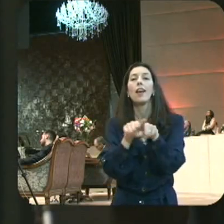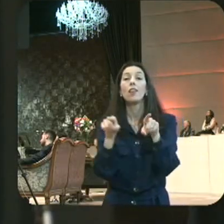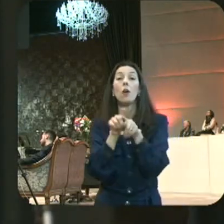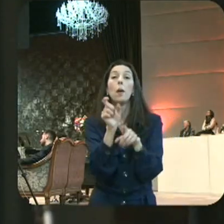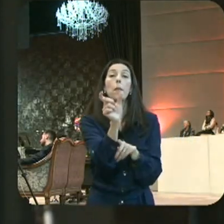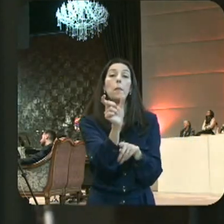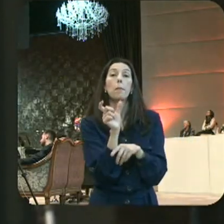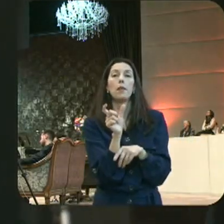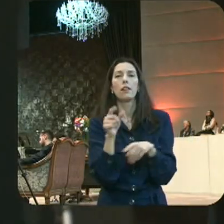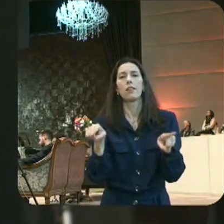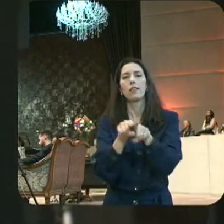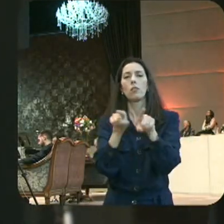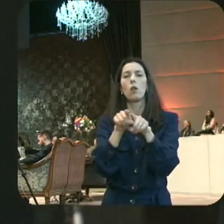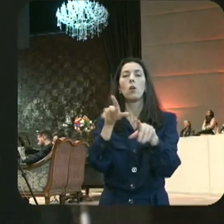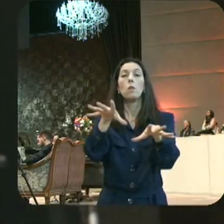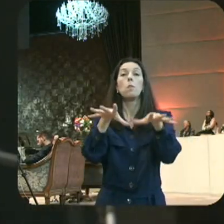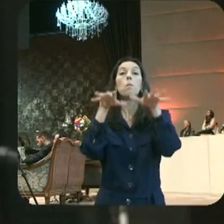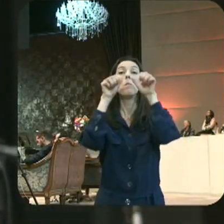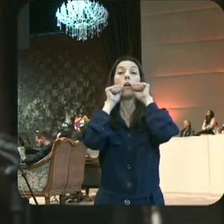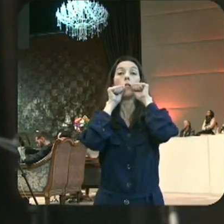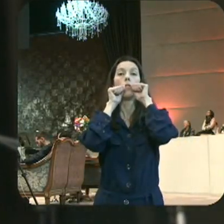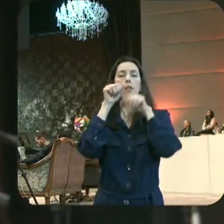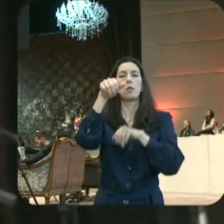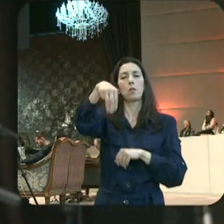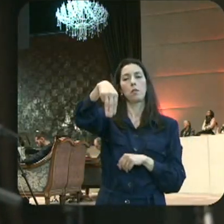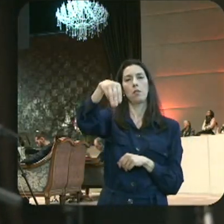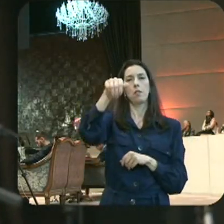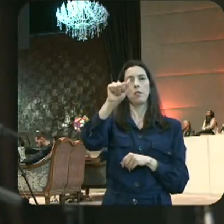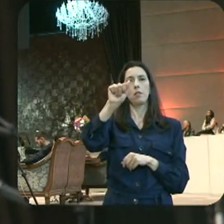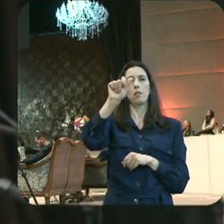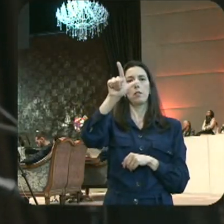maldição ou por